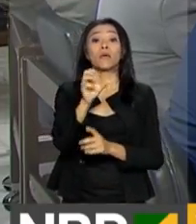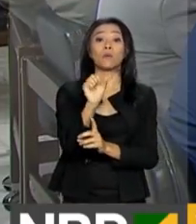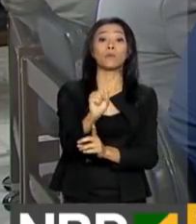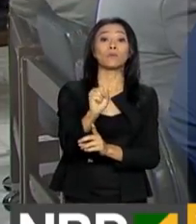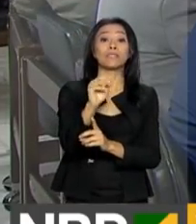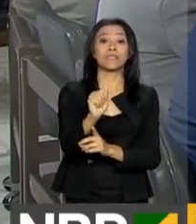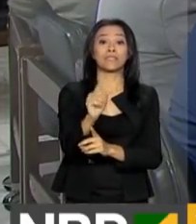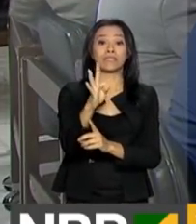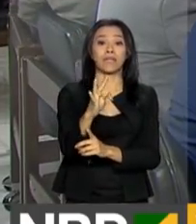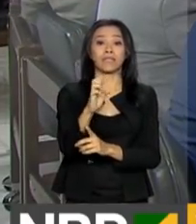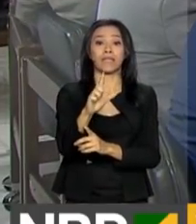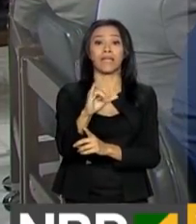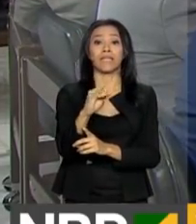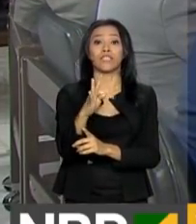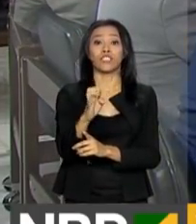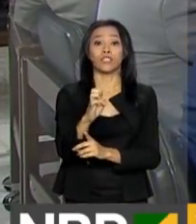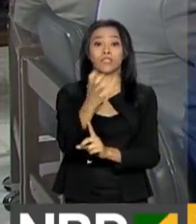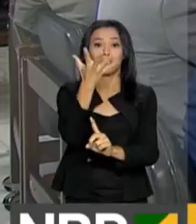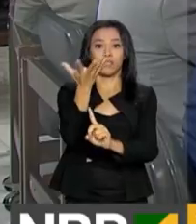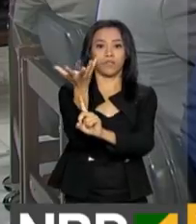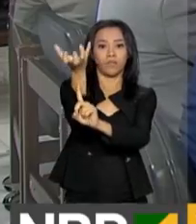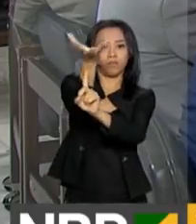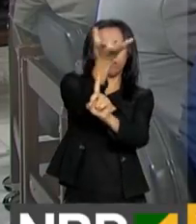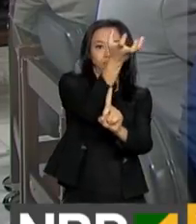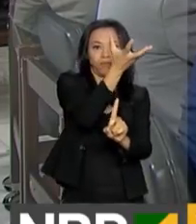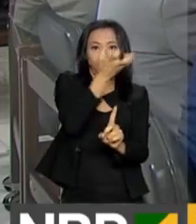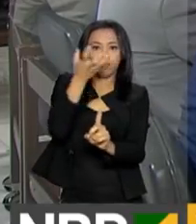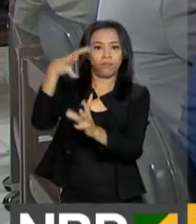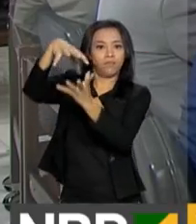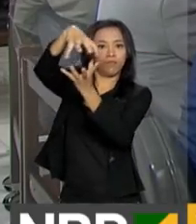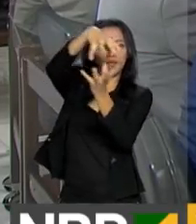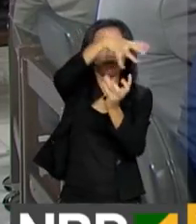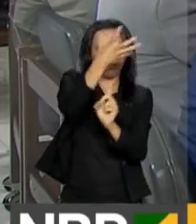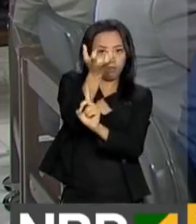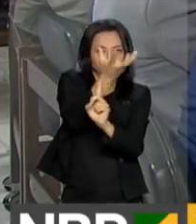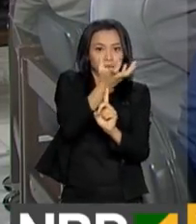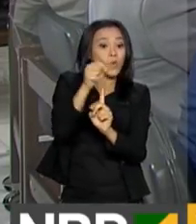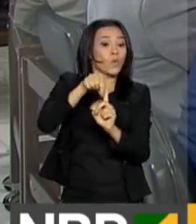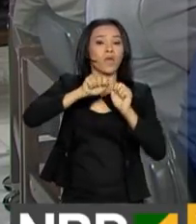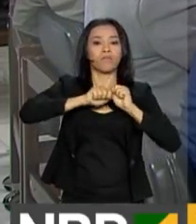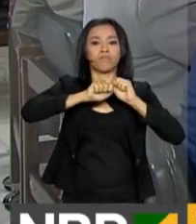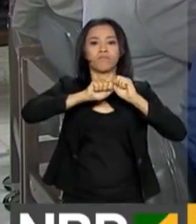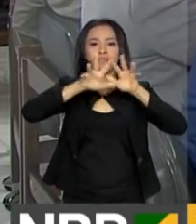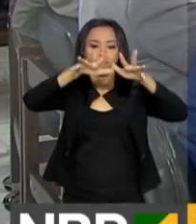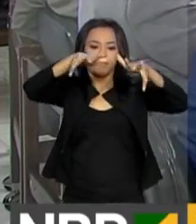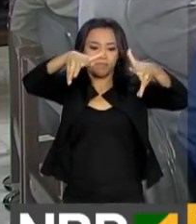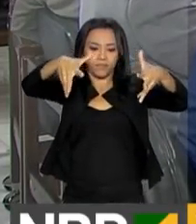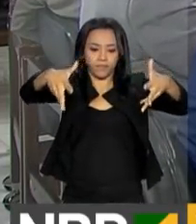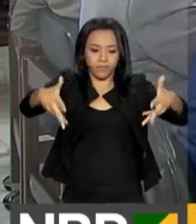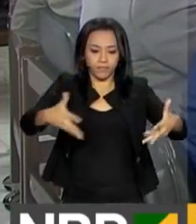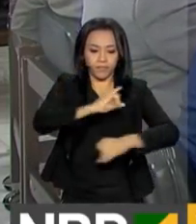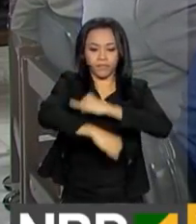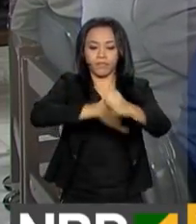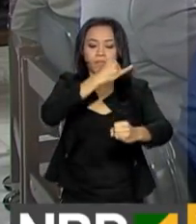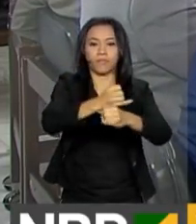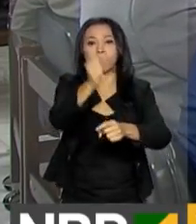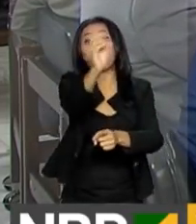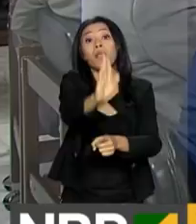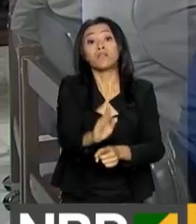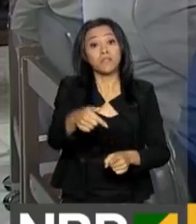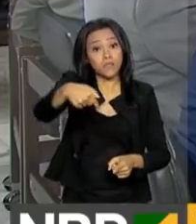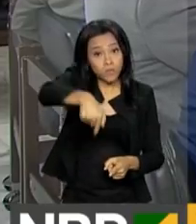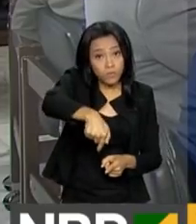larga a todo o brasil e início do governo concluiu os investimentos de 3 bilhões e